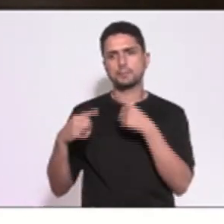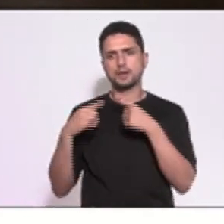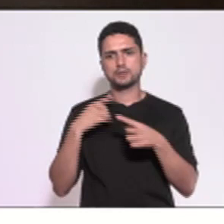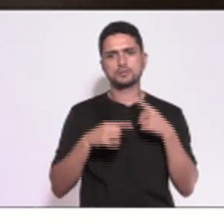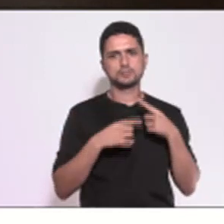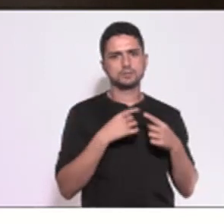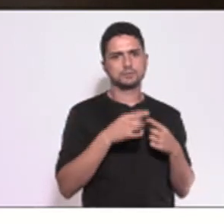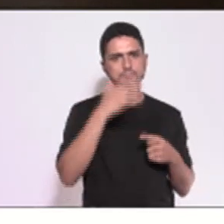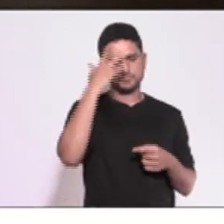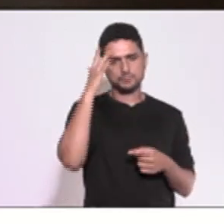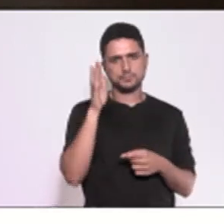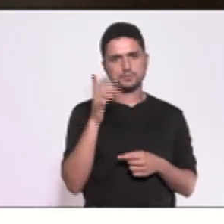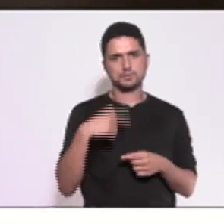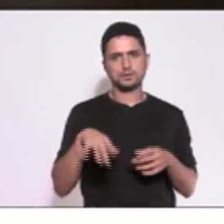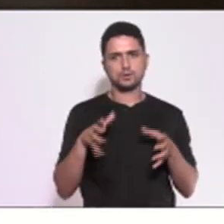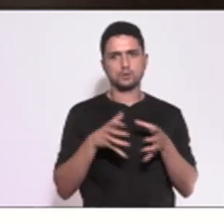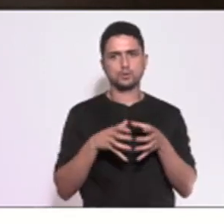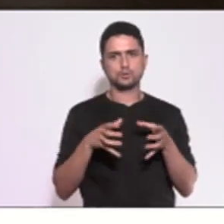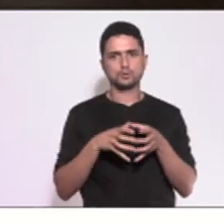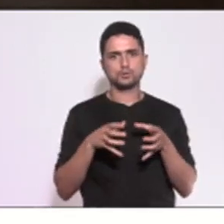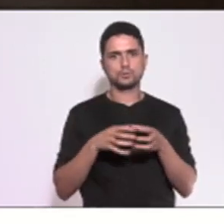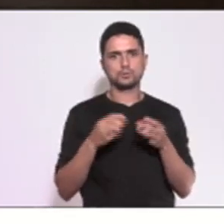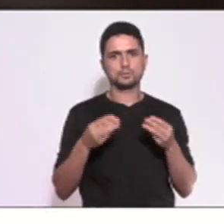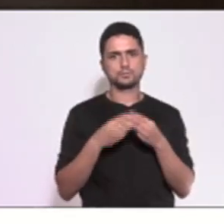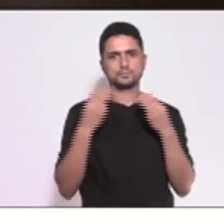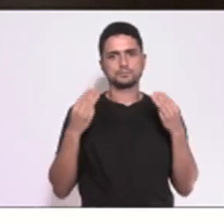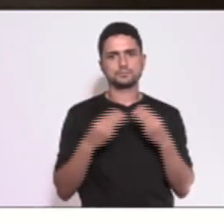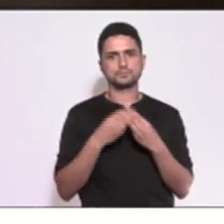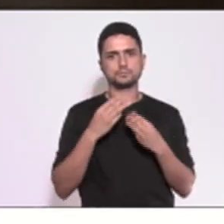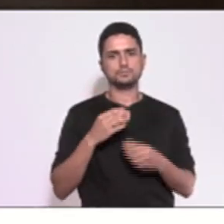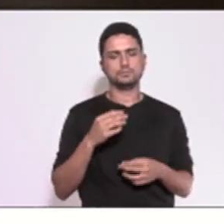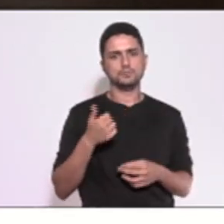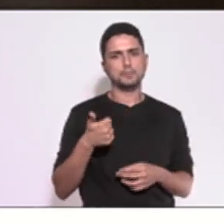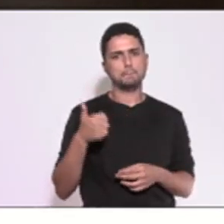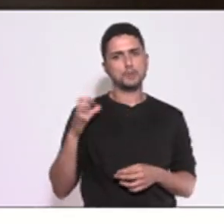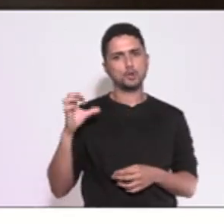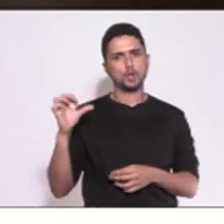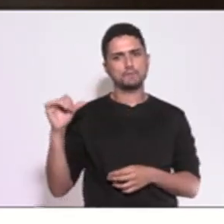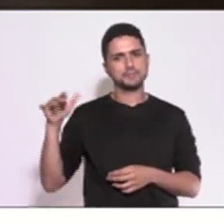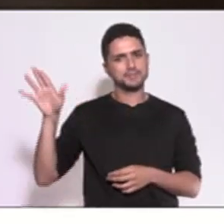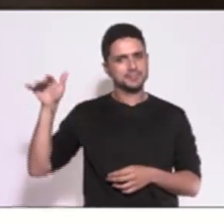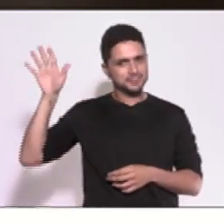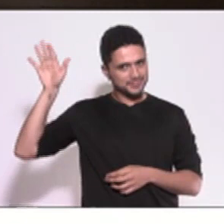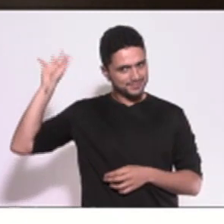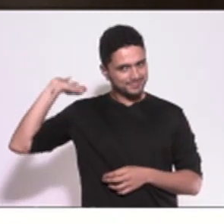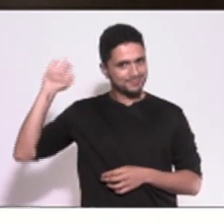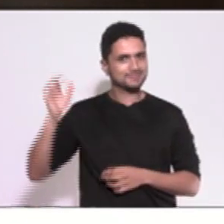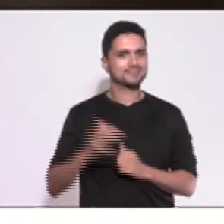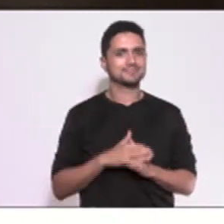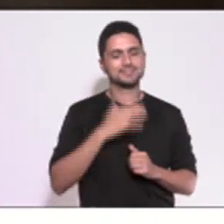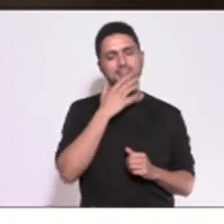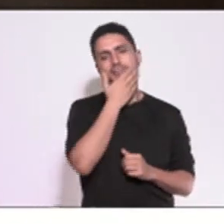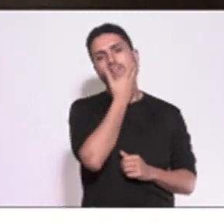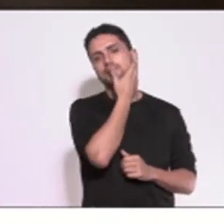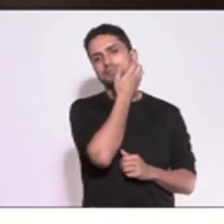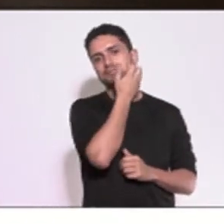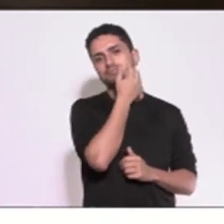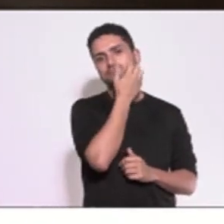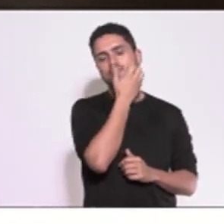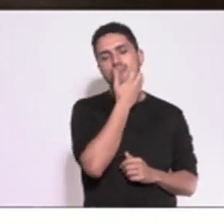candidatura da Federação Israelita em 1900 e vovô garoto. E